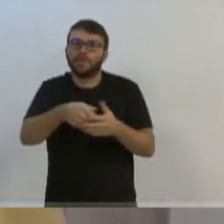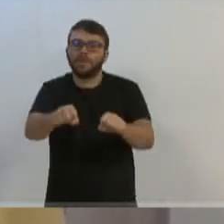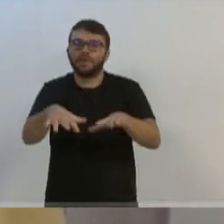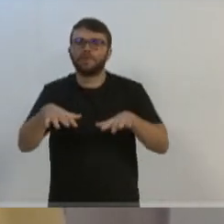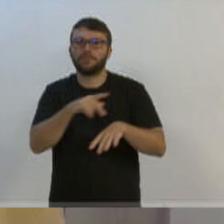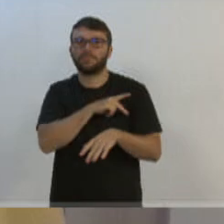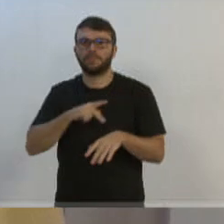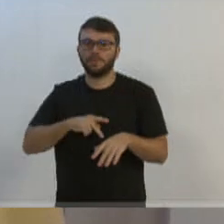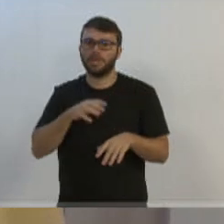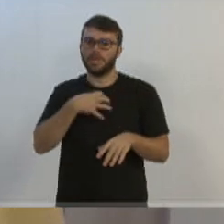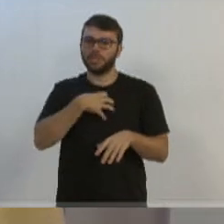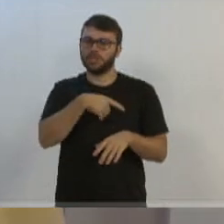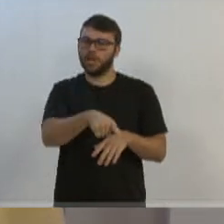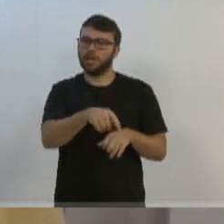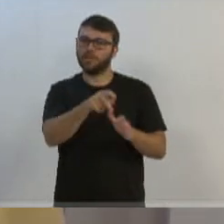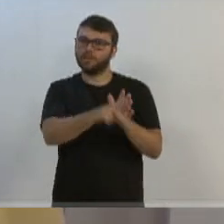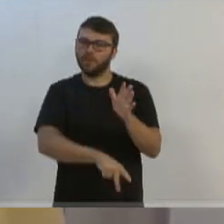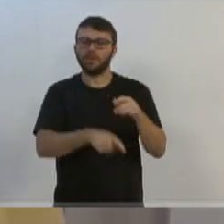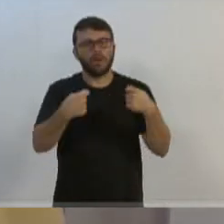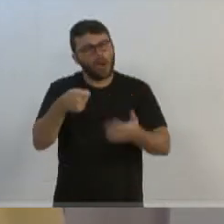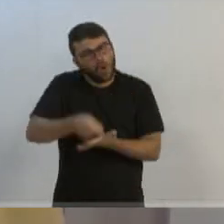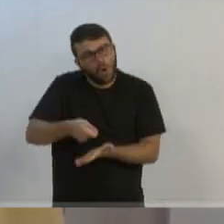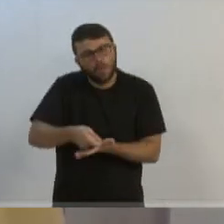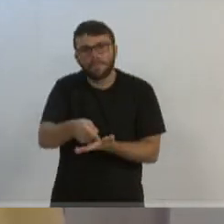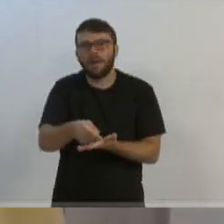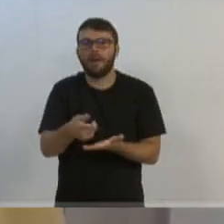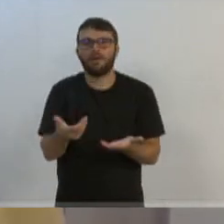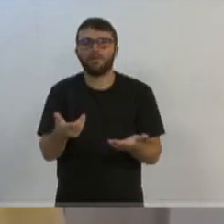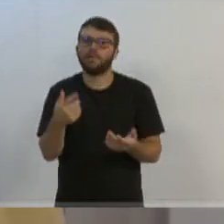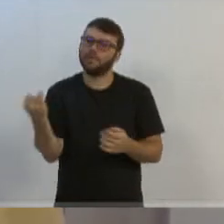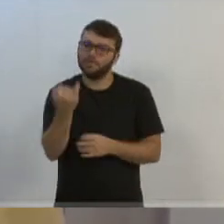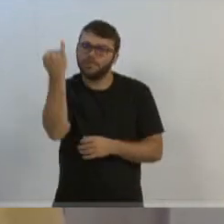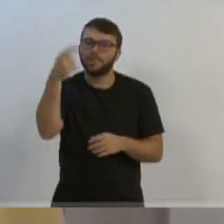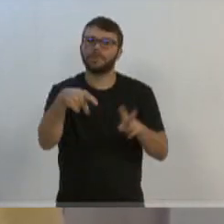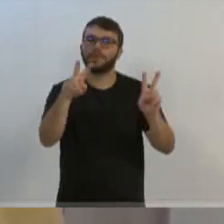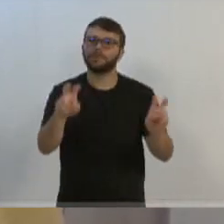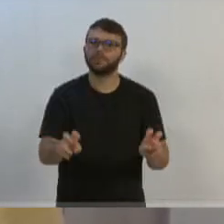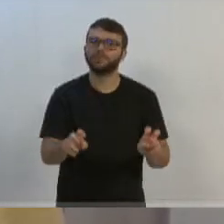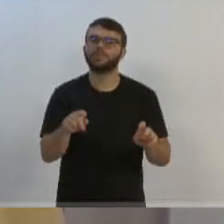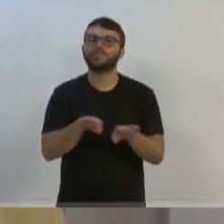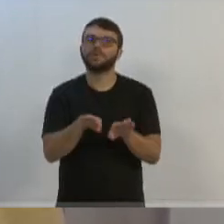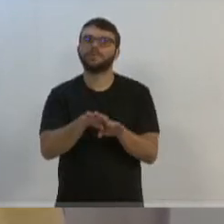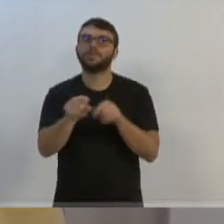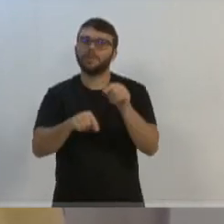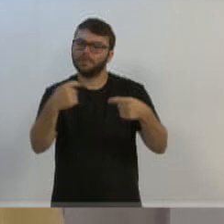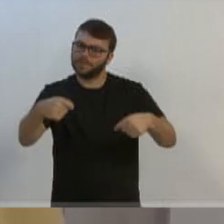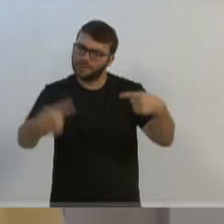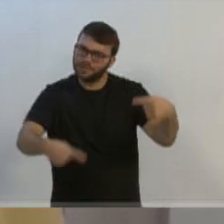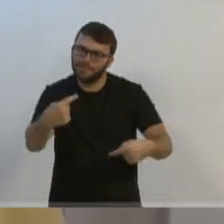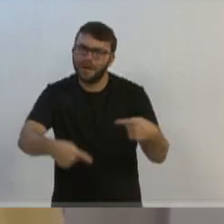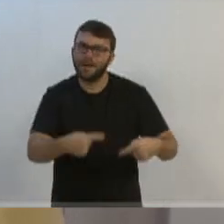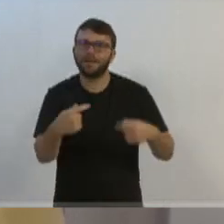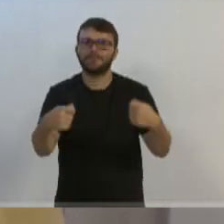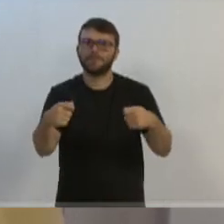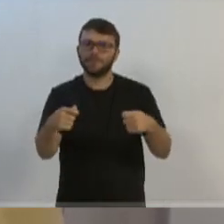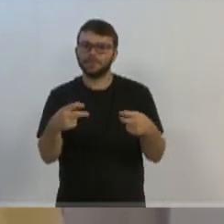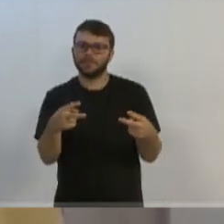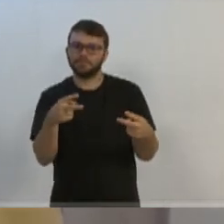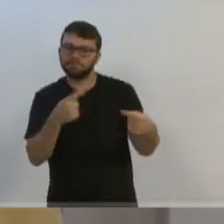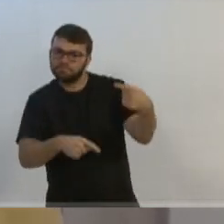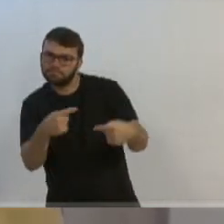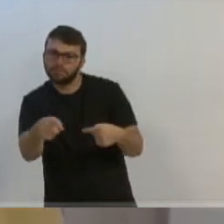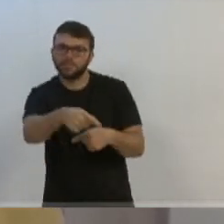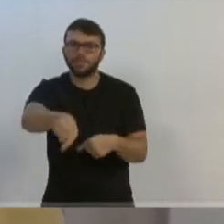apresentado pelo Executivo, é obrigatório, pela importância do assunto, pela necessidade de debate, de escutar a população,